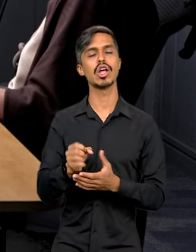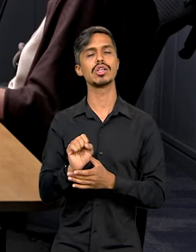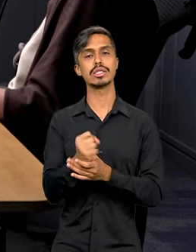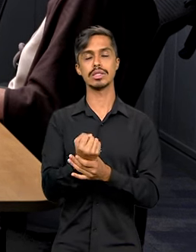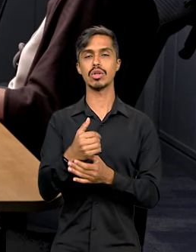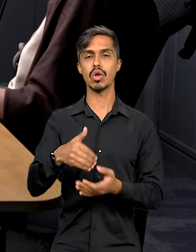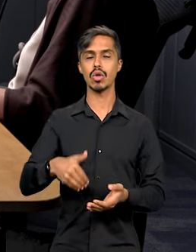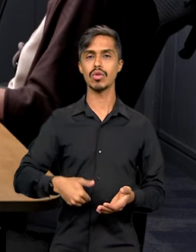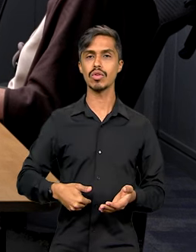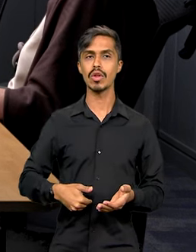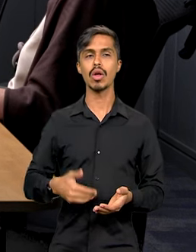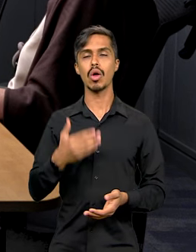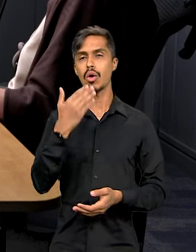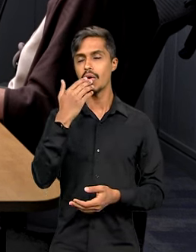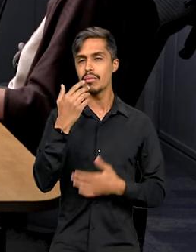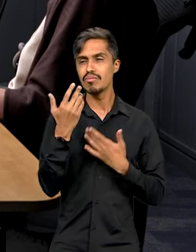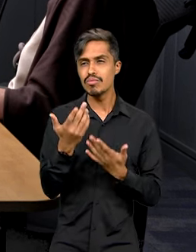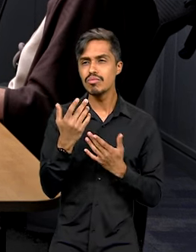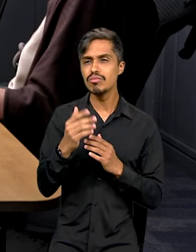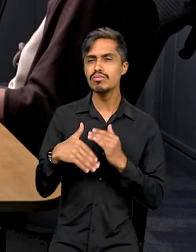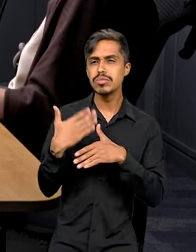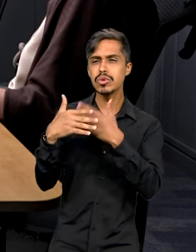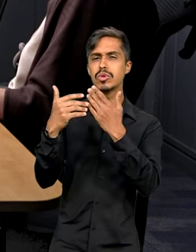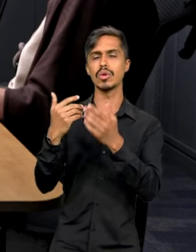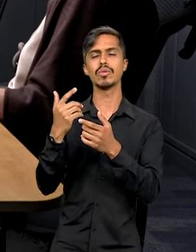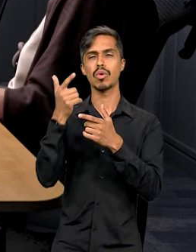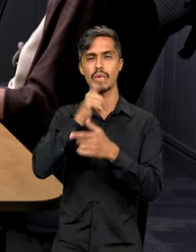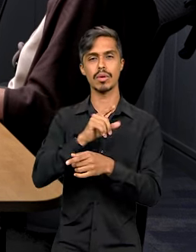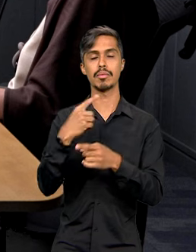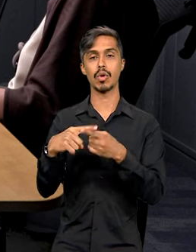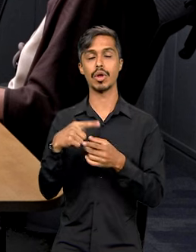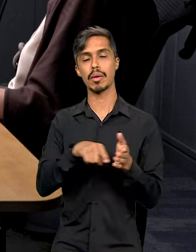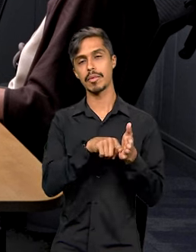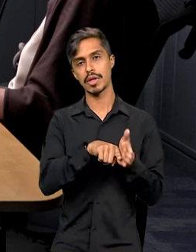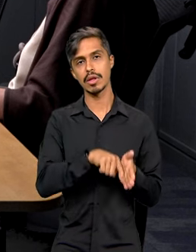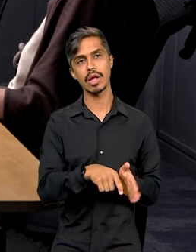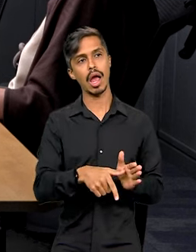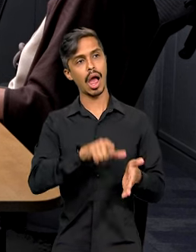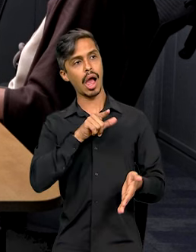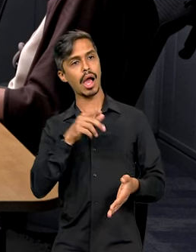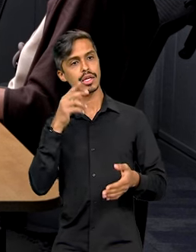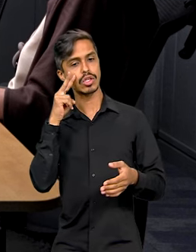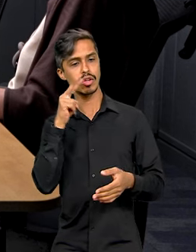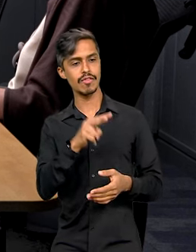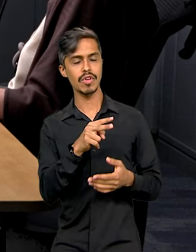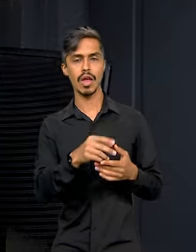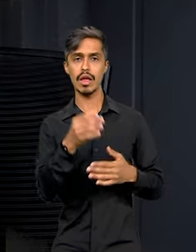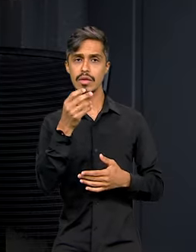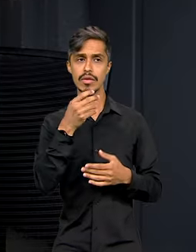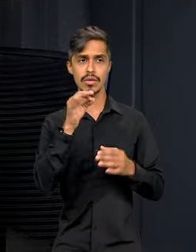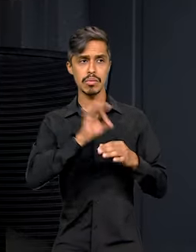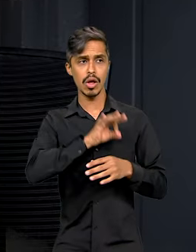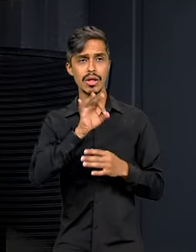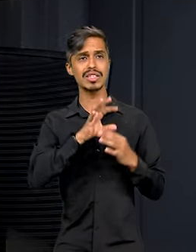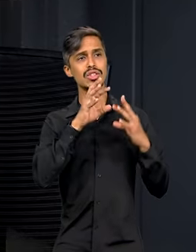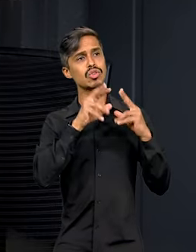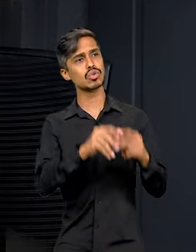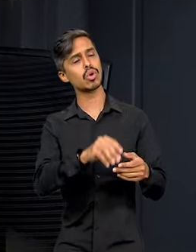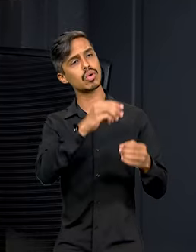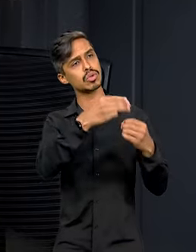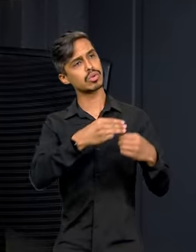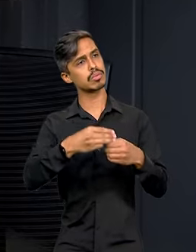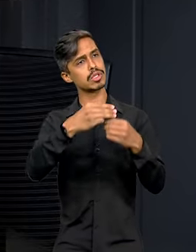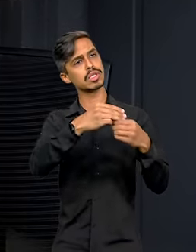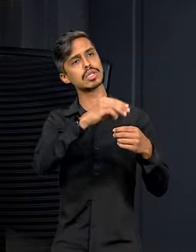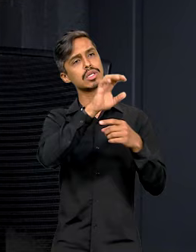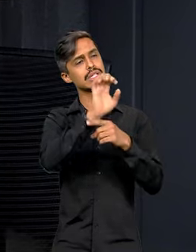insegurança alimentar por município é um avanço porque as pesquisas a oficiais que a gente fazia nos davam esses indicadores por estado por